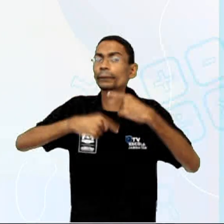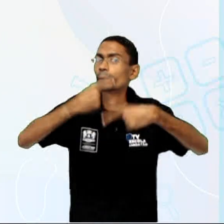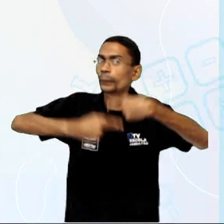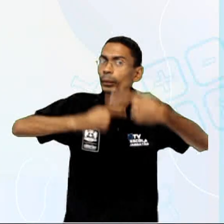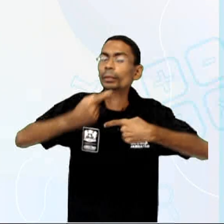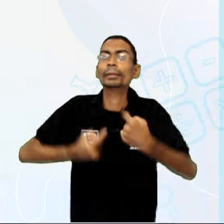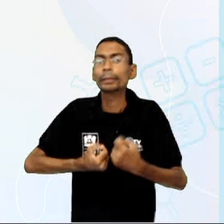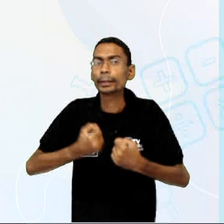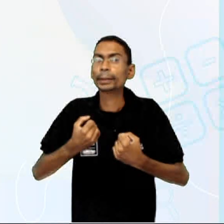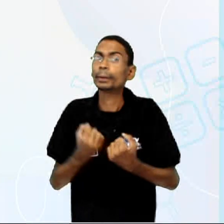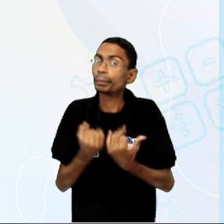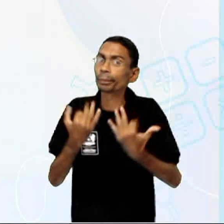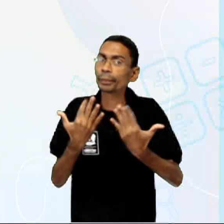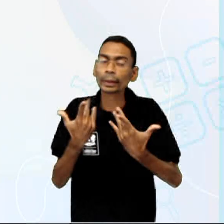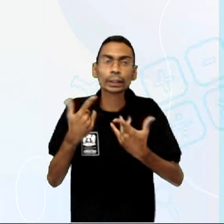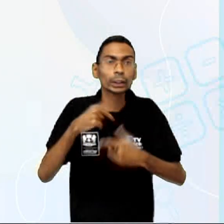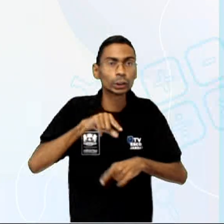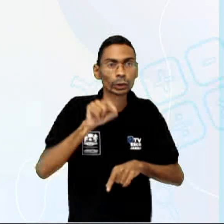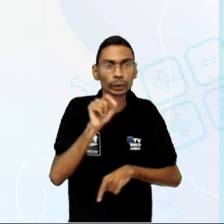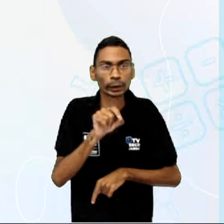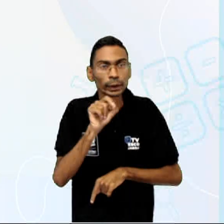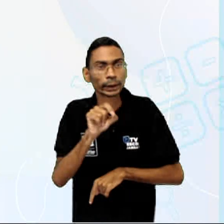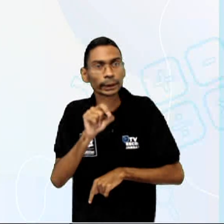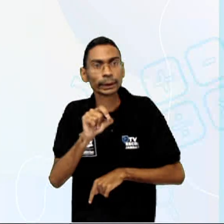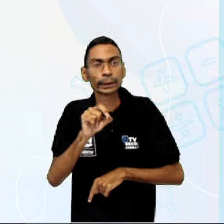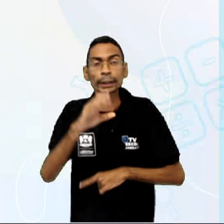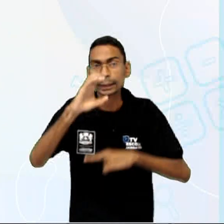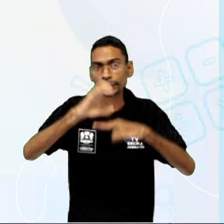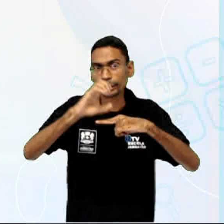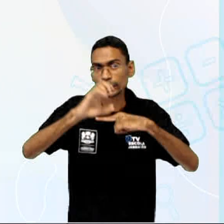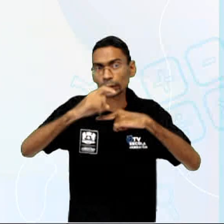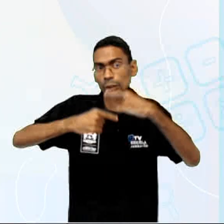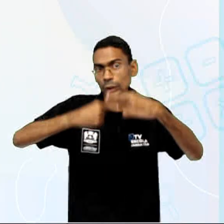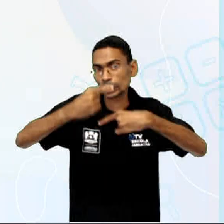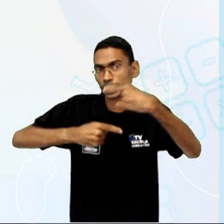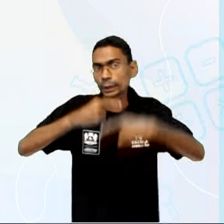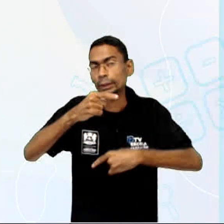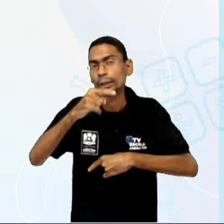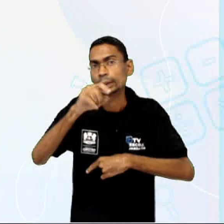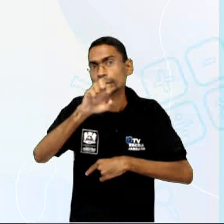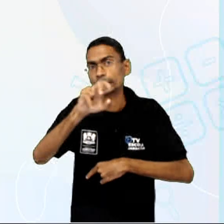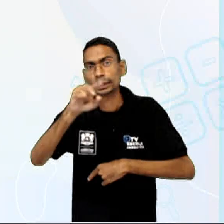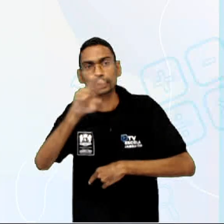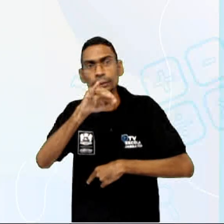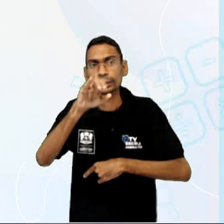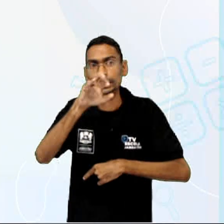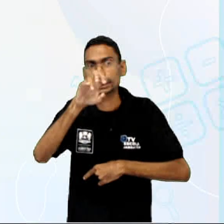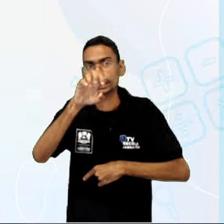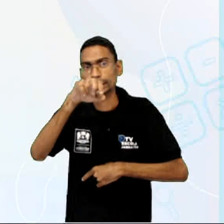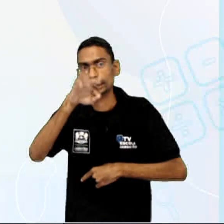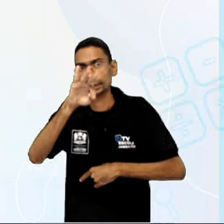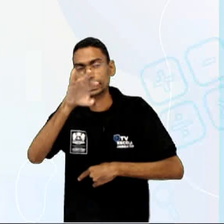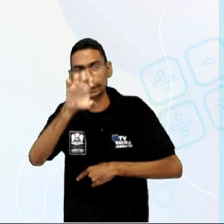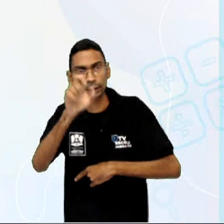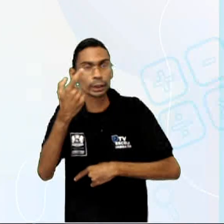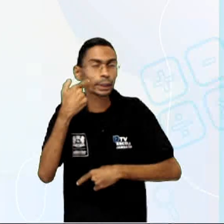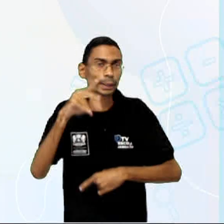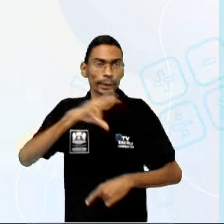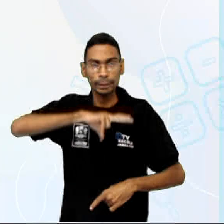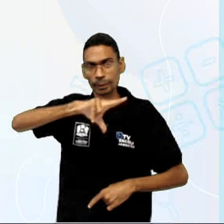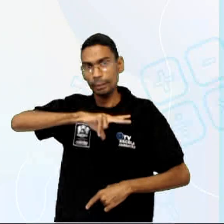prosperaram, que é a capitania de São Vicente, São Paulo ali, e capitania de Pernambuco. Além da gente ter capitania